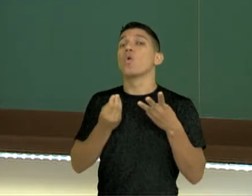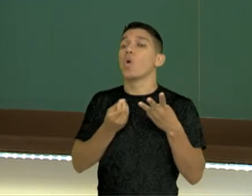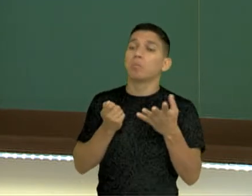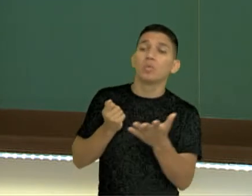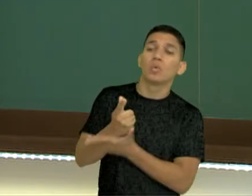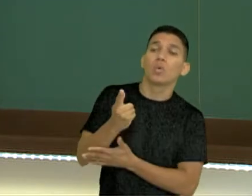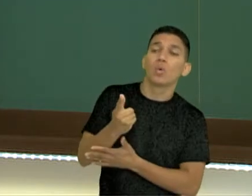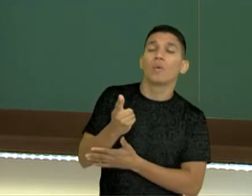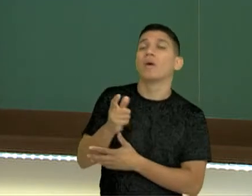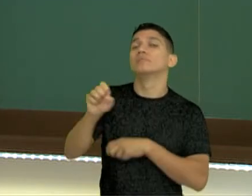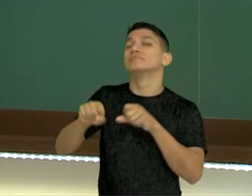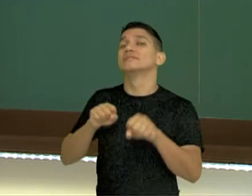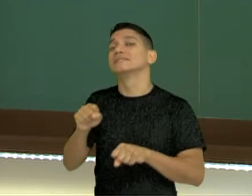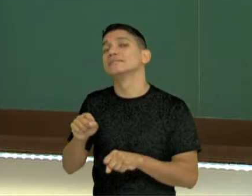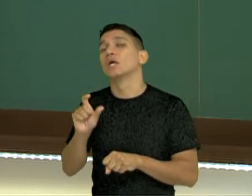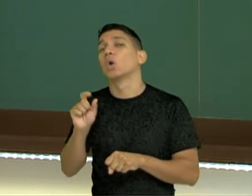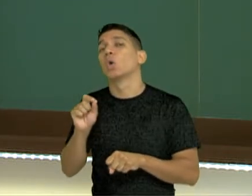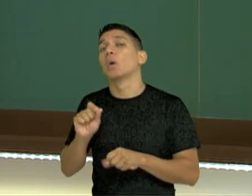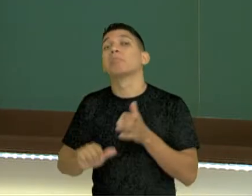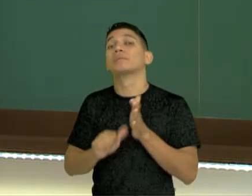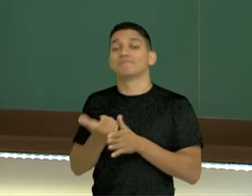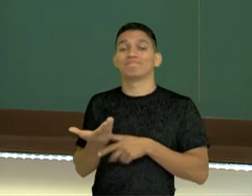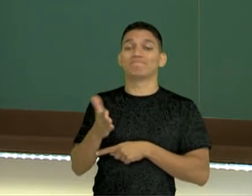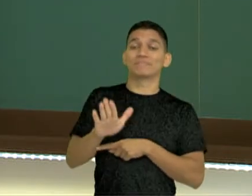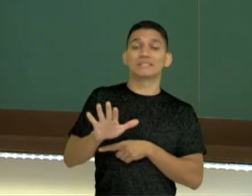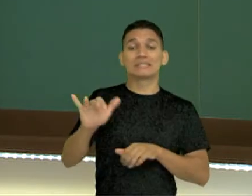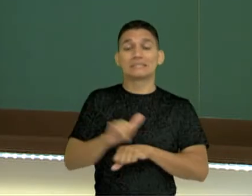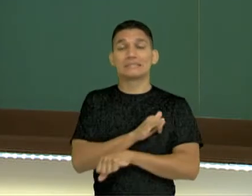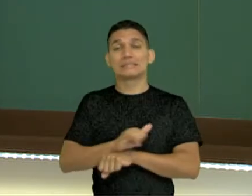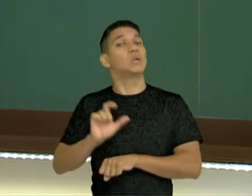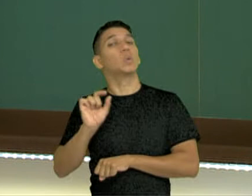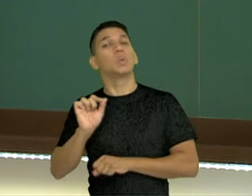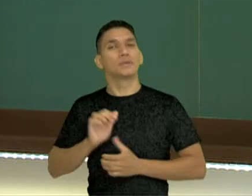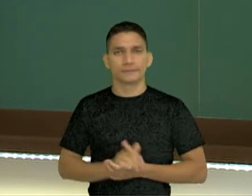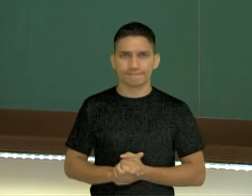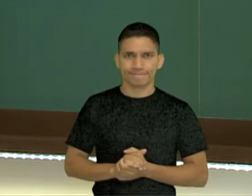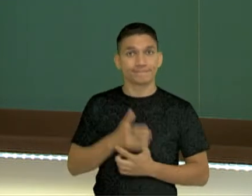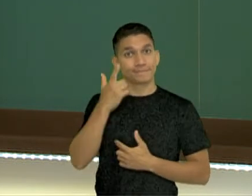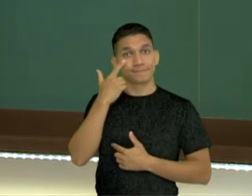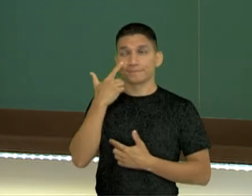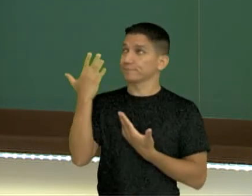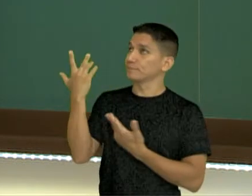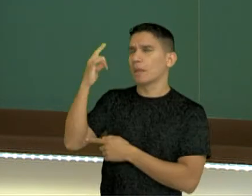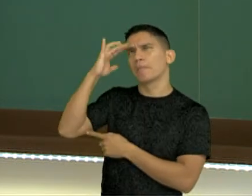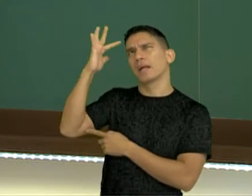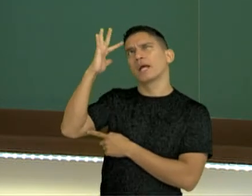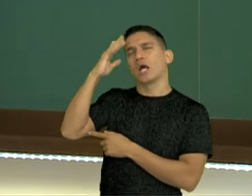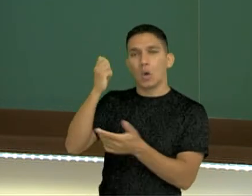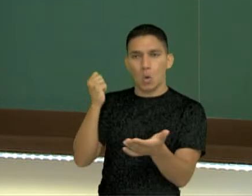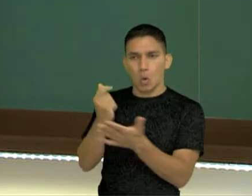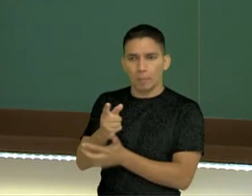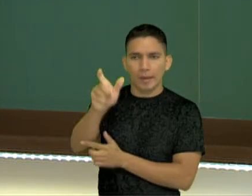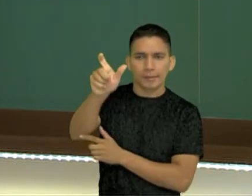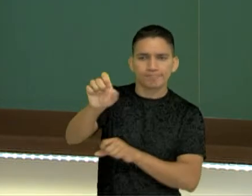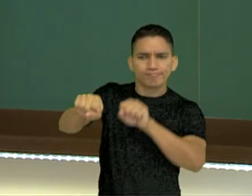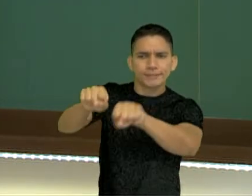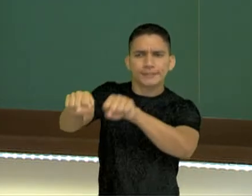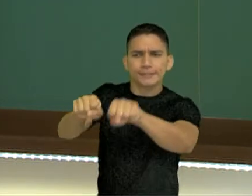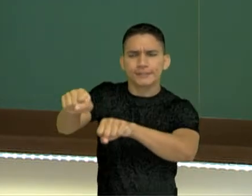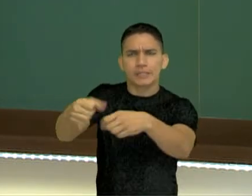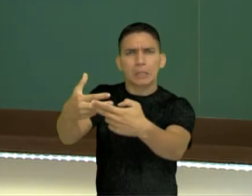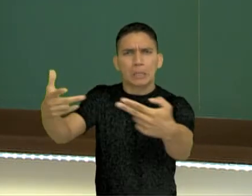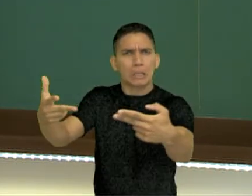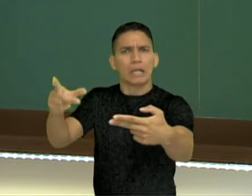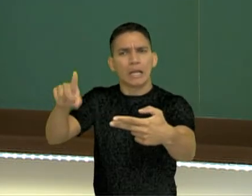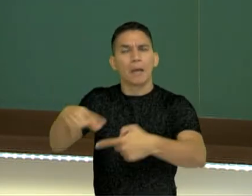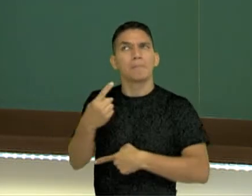uma bicicleta? Qual seria o primeiro passo? Então, o Gustavo pensou em comprar uma bicicleta de R$ 1.700.